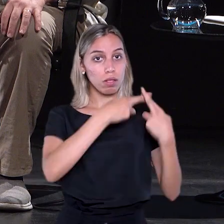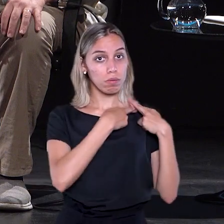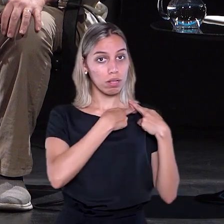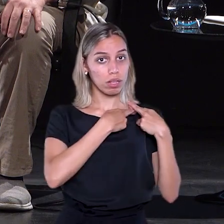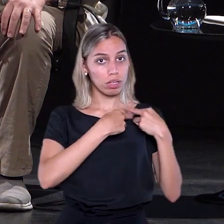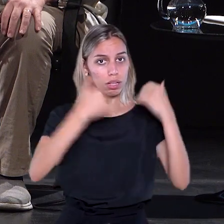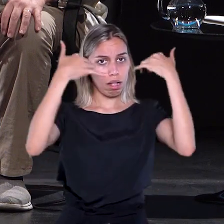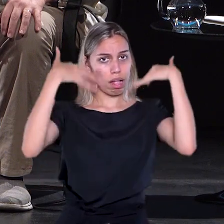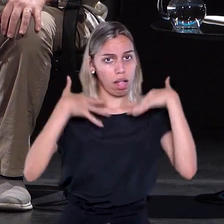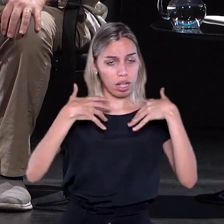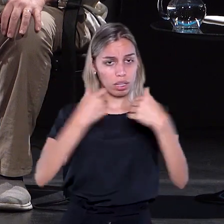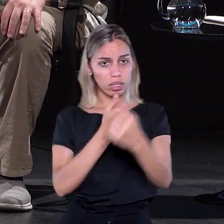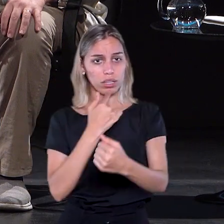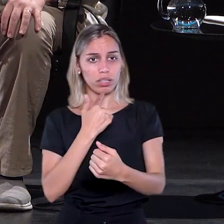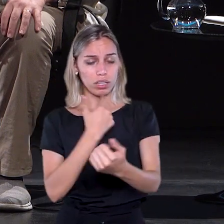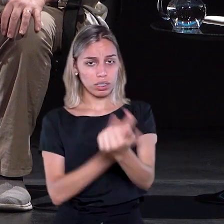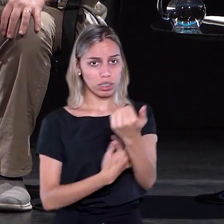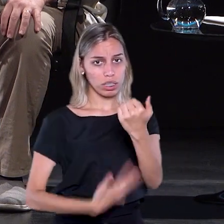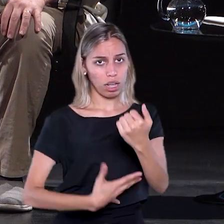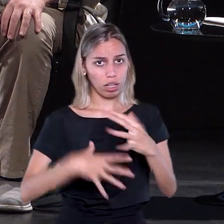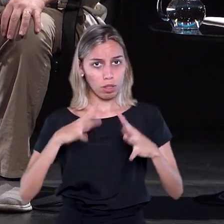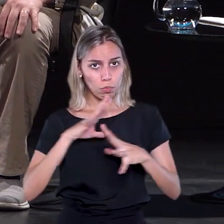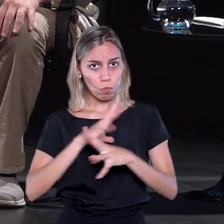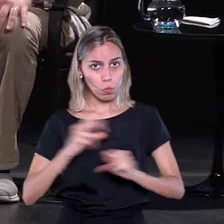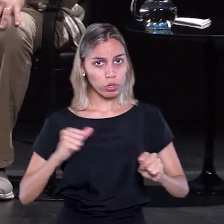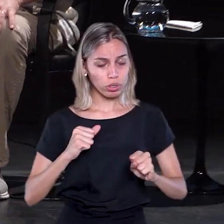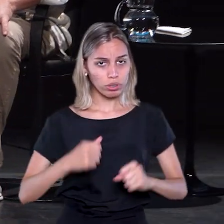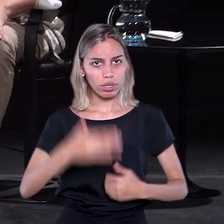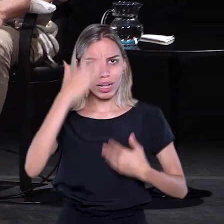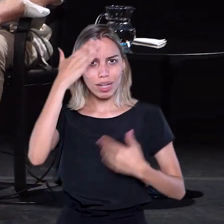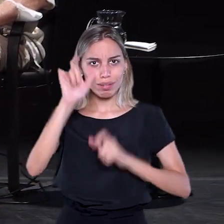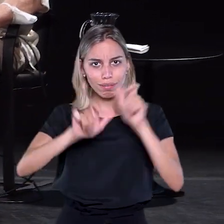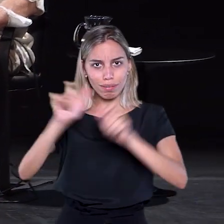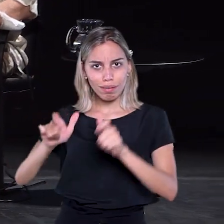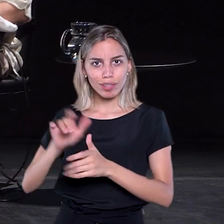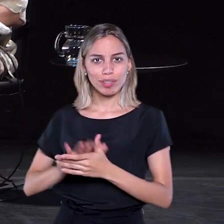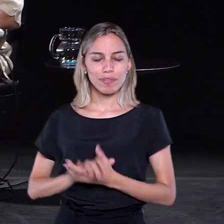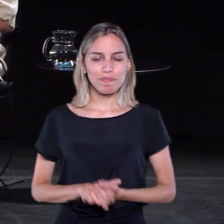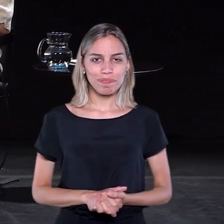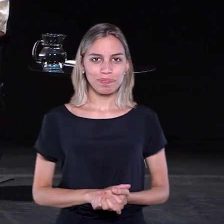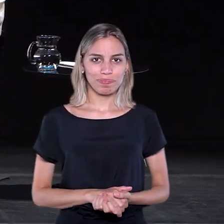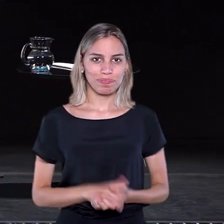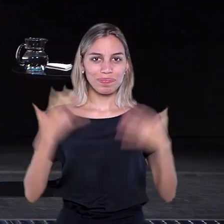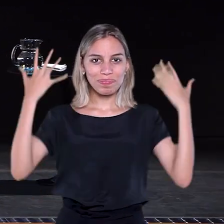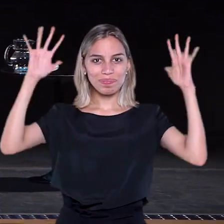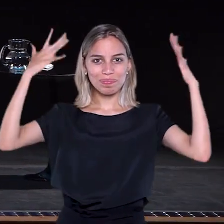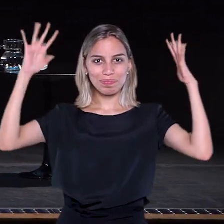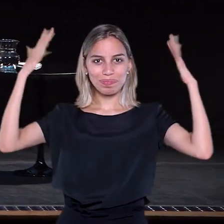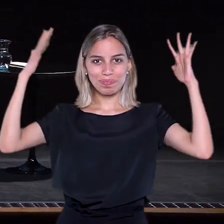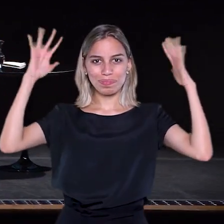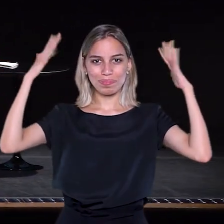Ela faz uma pergunta importante e, por isso, eu trago essa música. Ela diz assim: